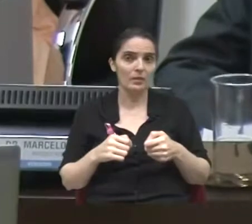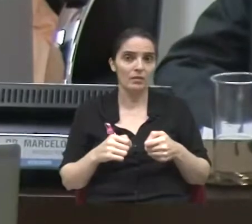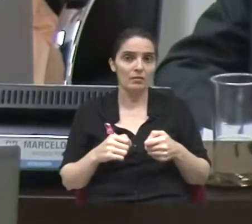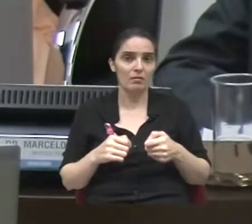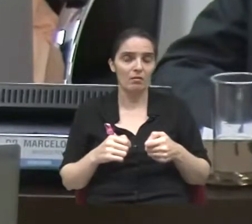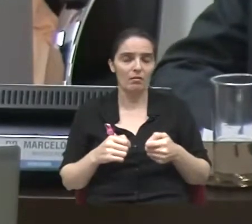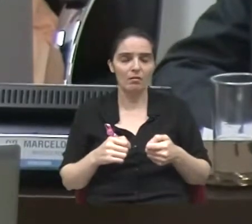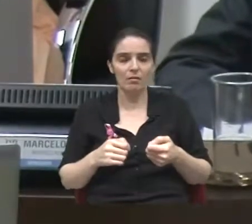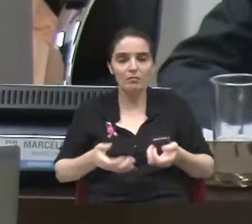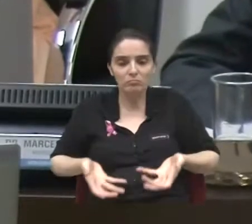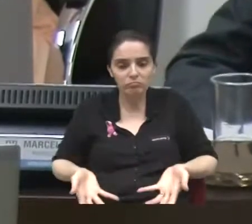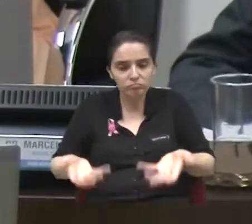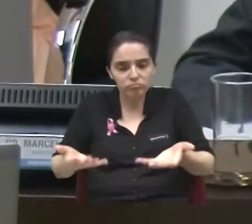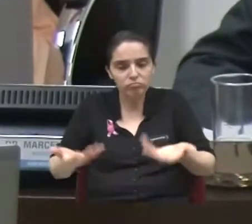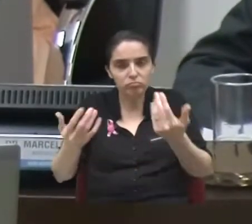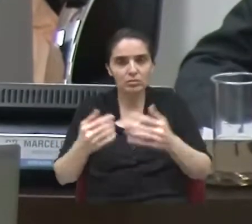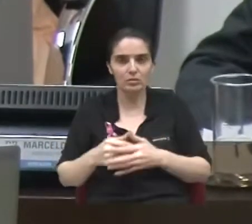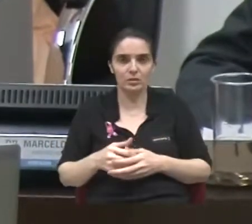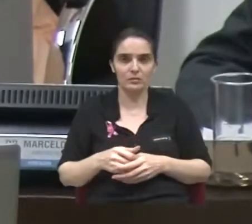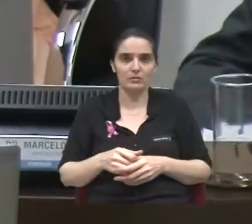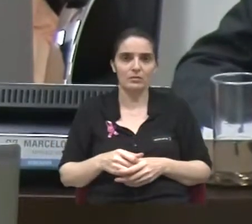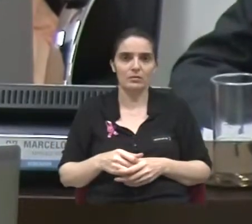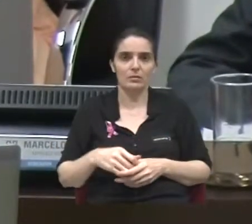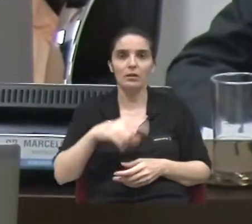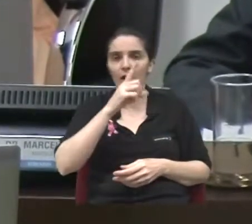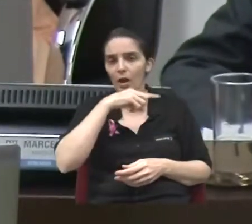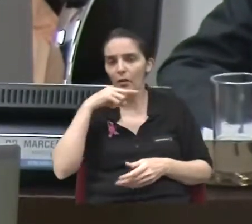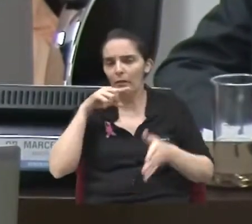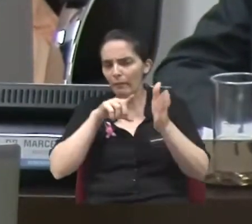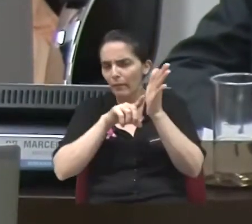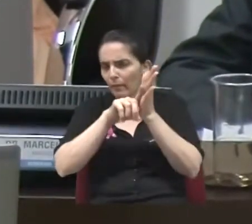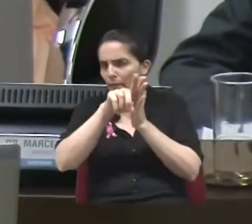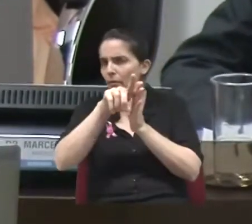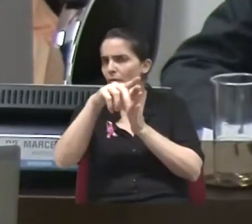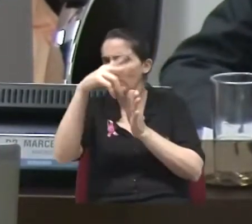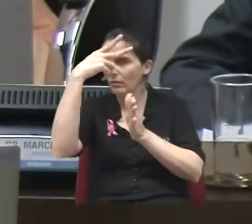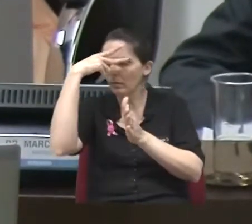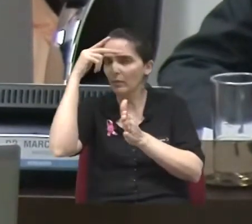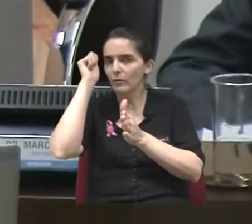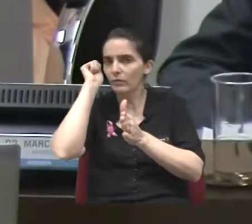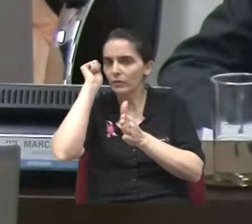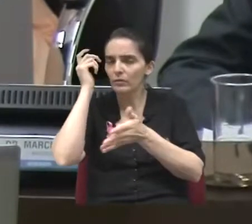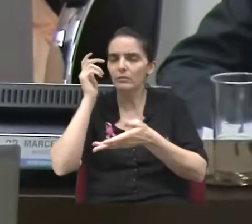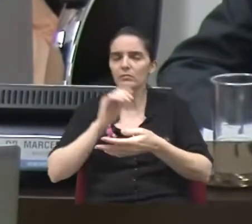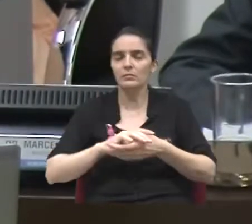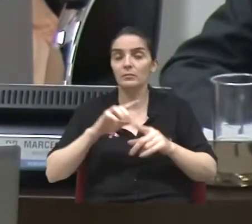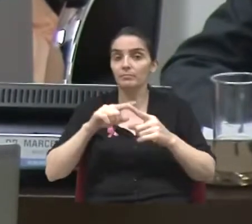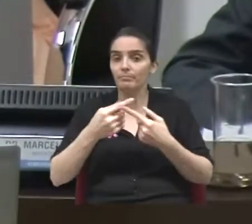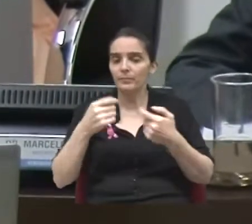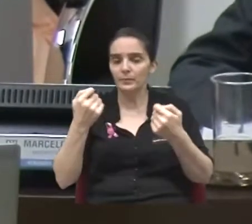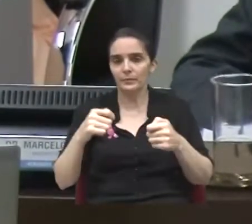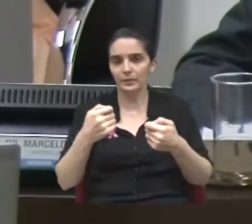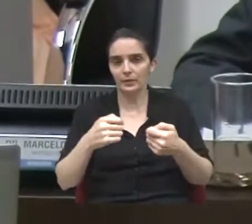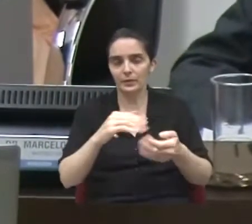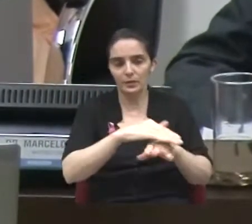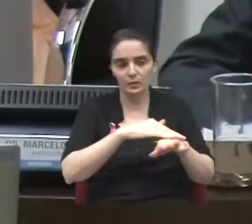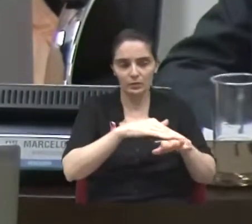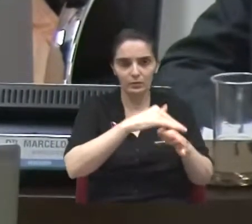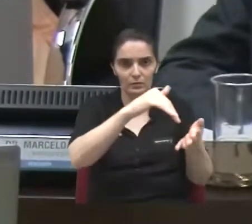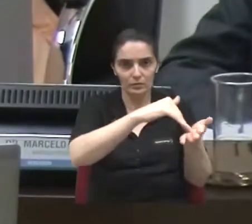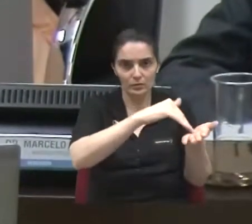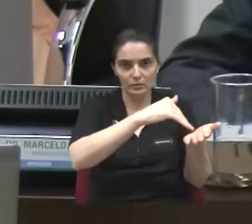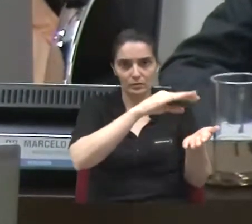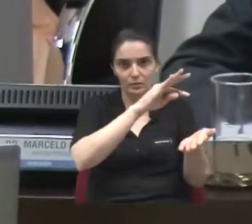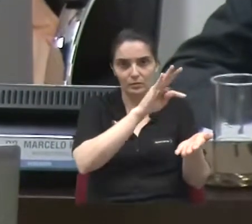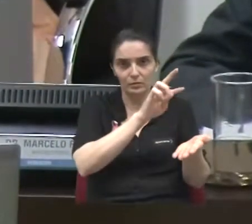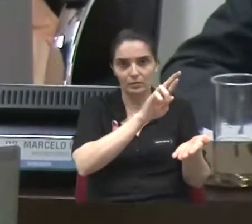fiz algumas perguntas básicas, que é uma coisa que a gente já tinha feito anteriormente, mas eu acho que vale com o secretário Trigo, que ele é tão, né,